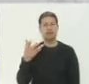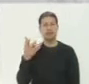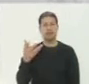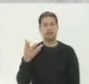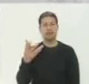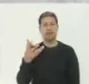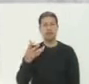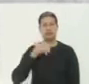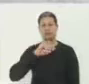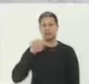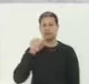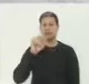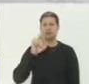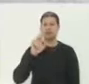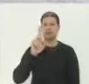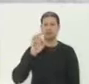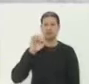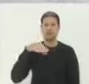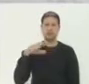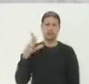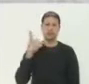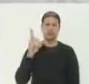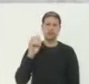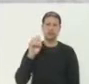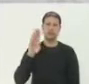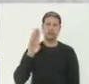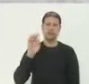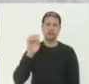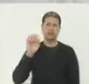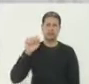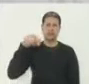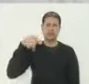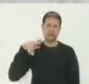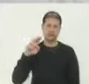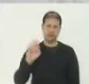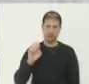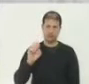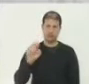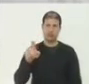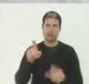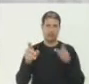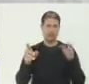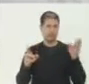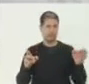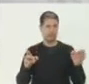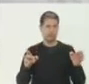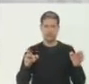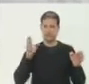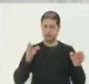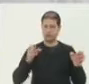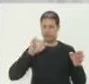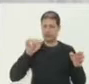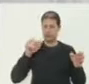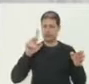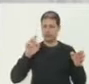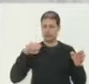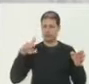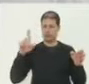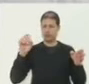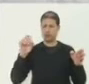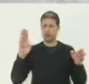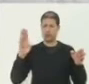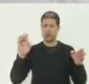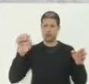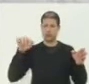no Jardim do Bosque entre o Jardim do Bosque e o Maria Luiza existe uma avenida grande onde tem